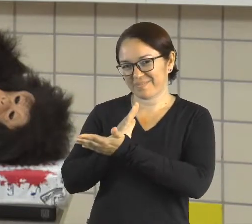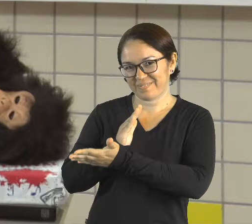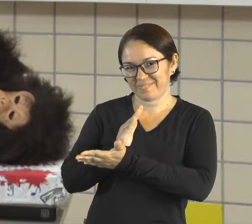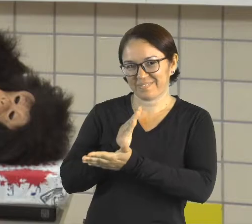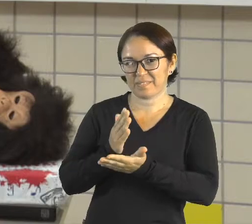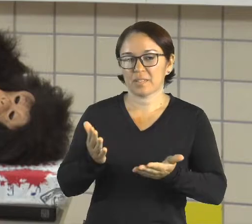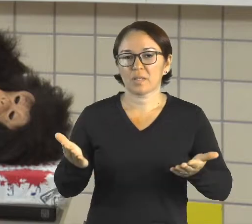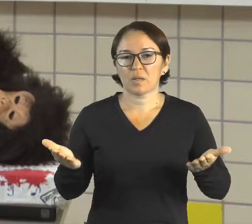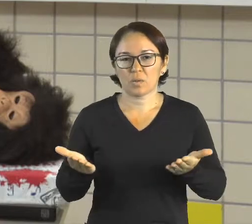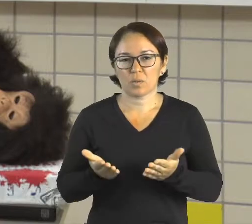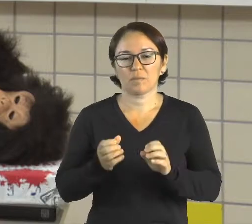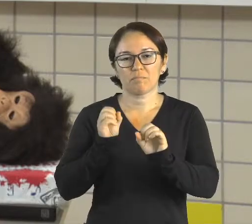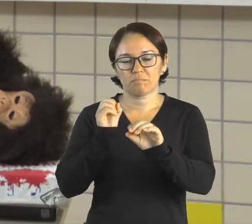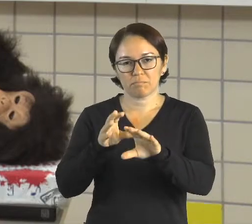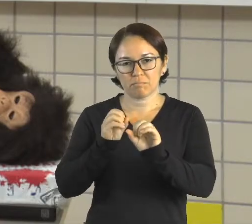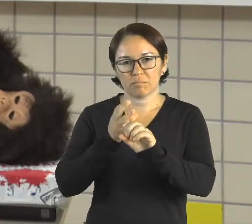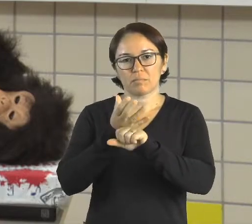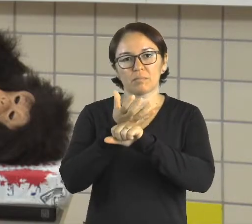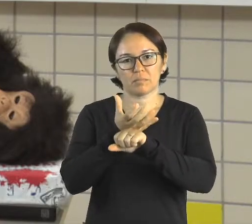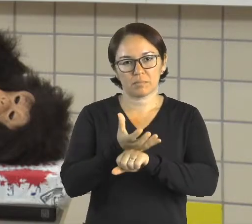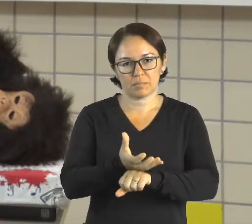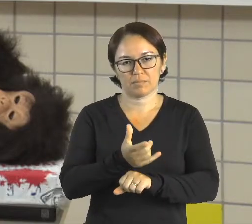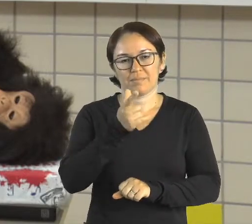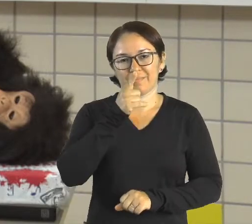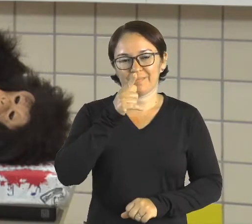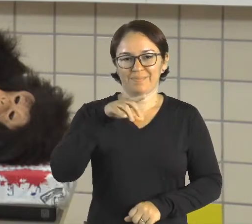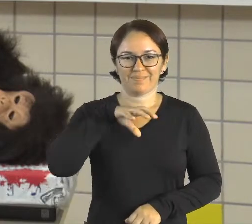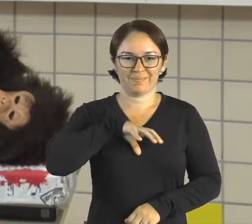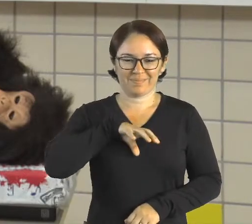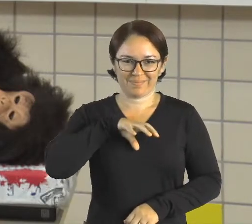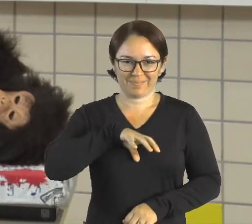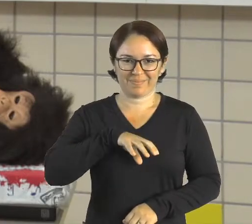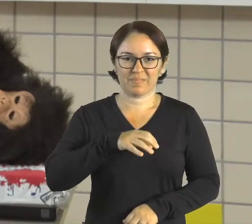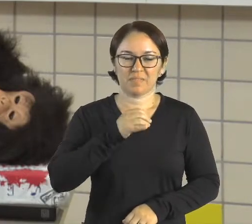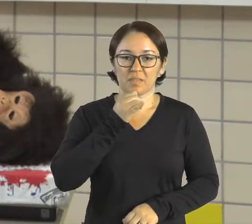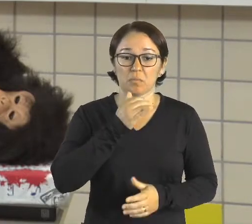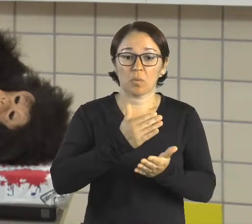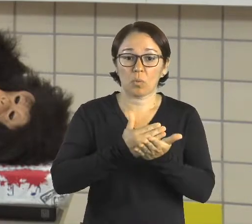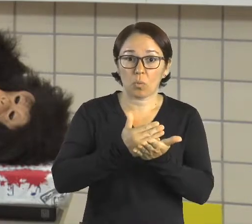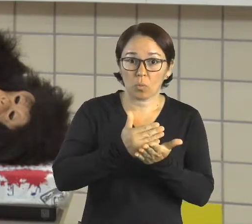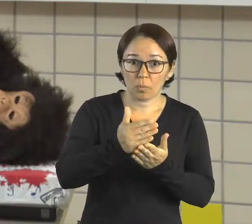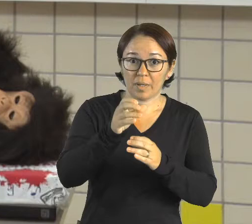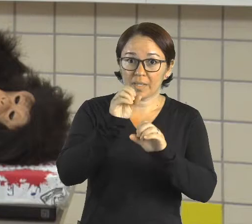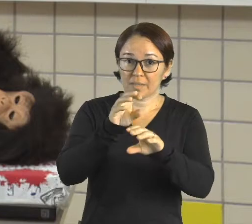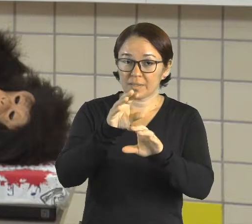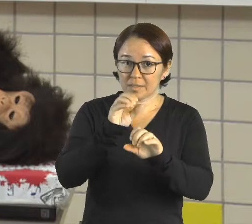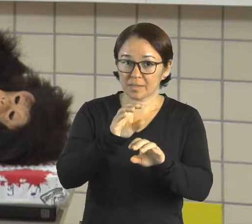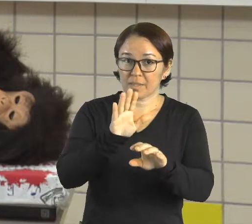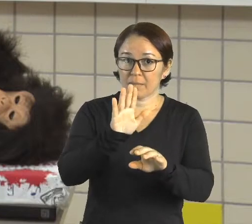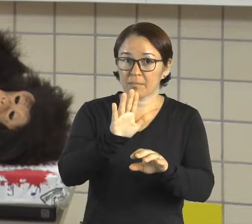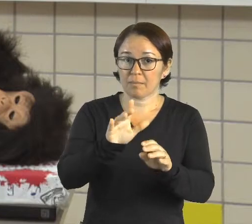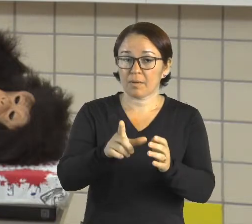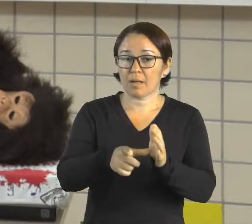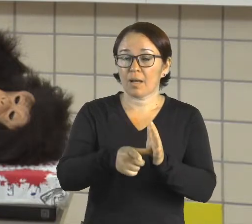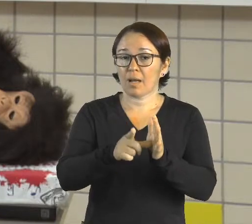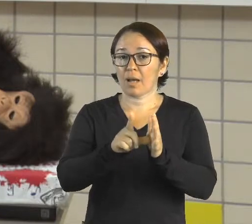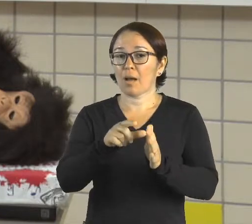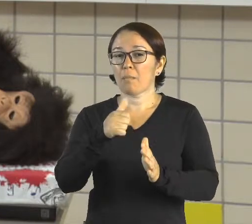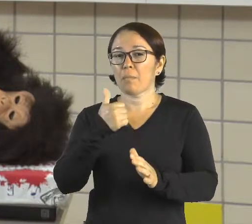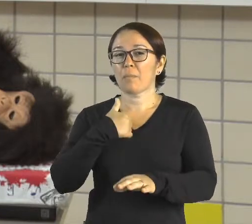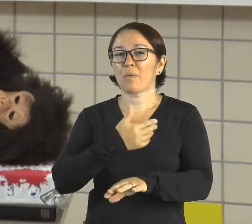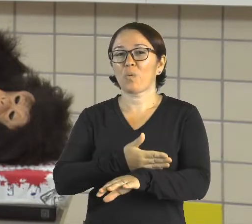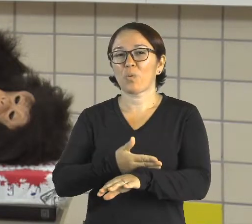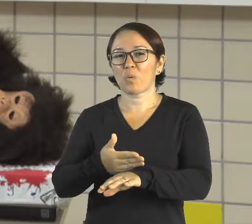componente curricular de língua portuguesa. Eu sempre faço uma retomada, né, Francisquinha, da aula passada. Mas hoje, como é